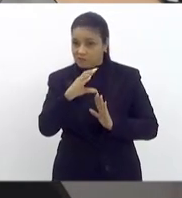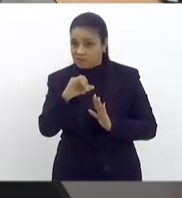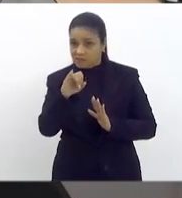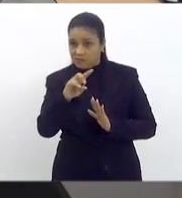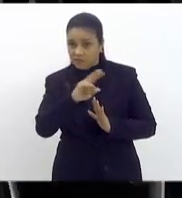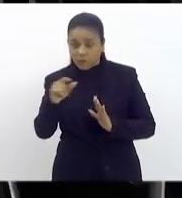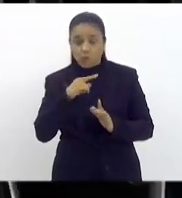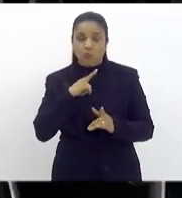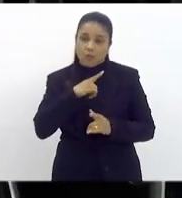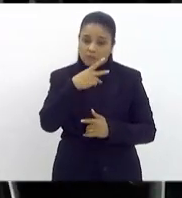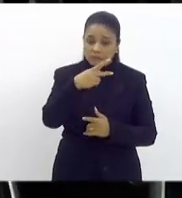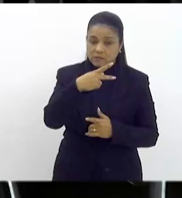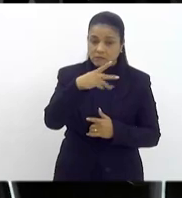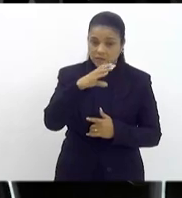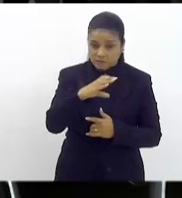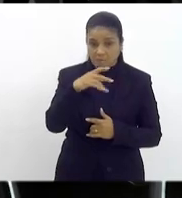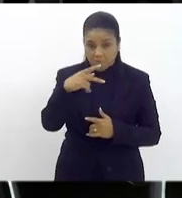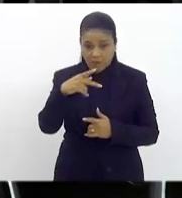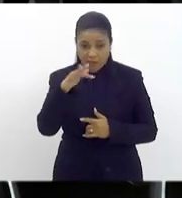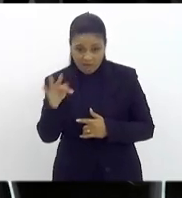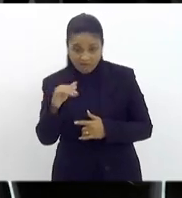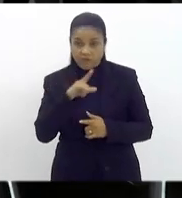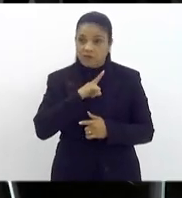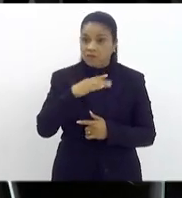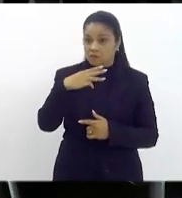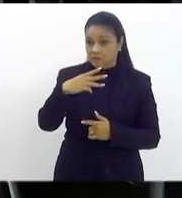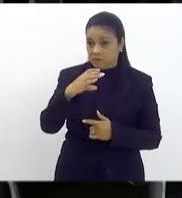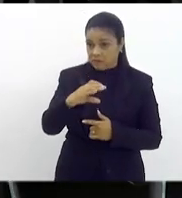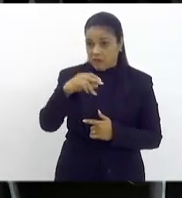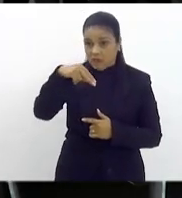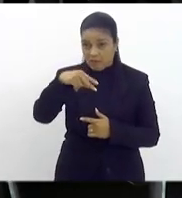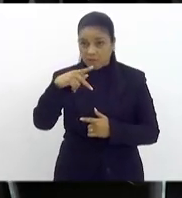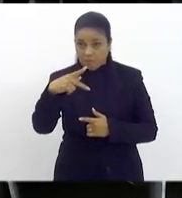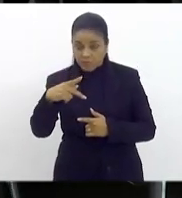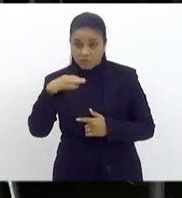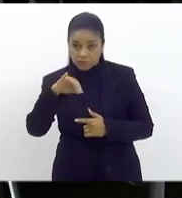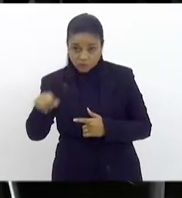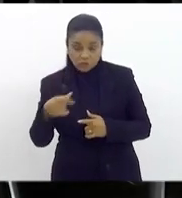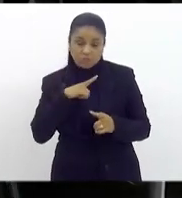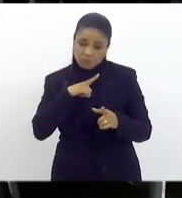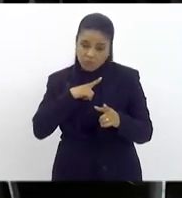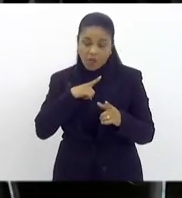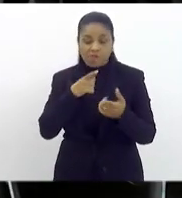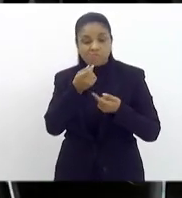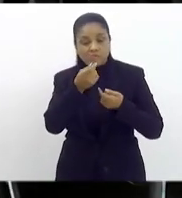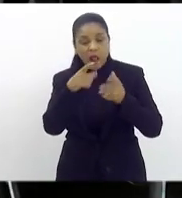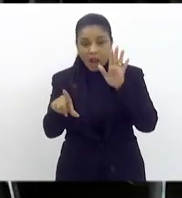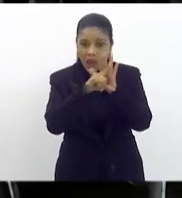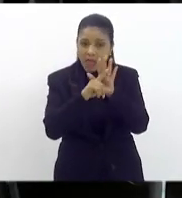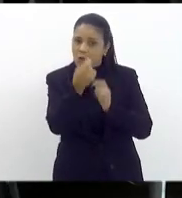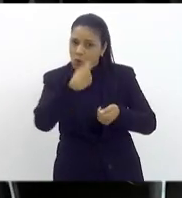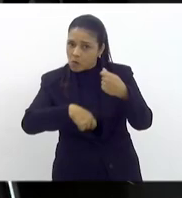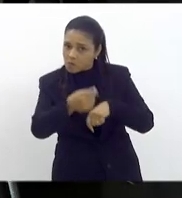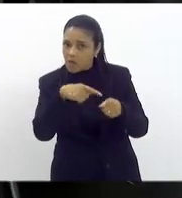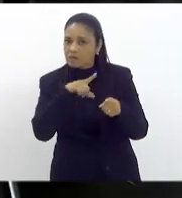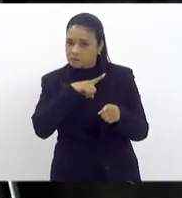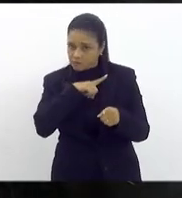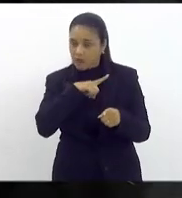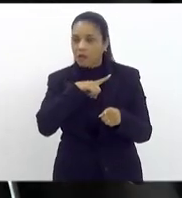e sem finalidades lucrativas. As com finalidades lucrativas são estabelecidas na forma da lei comercial. Sim.